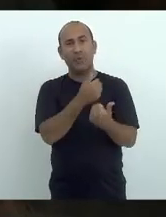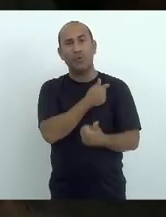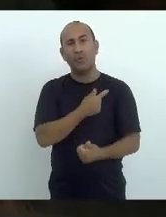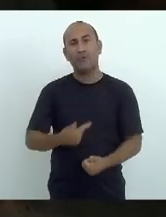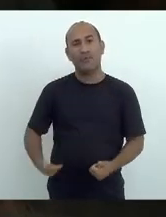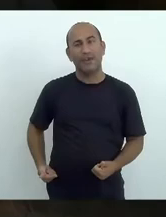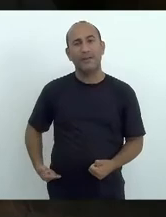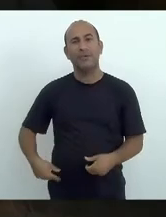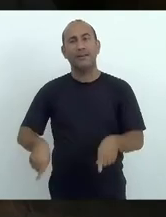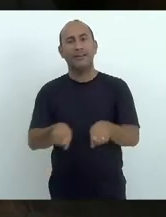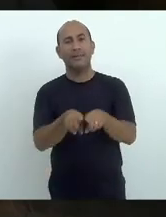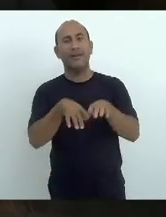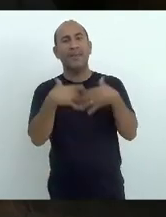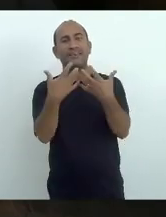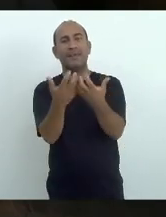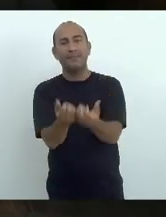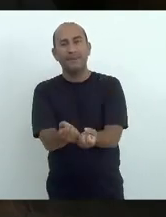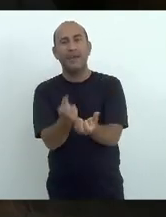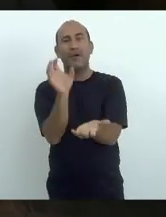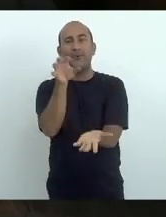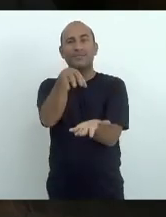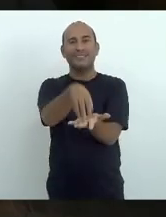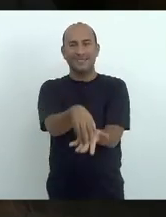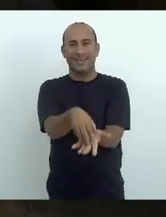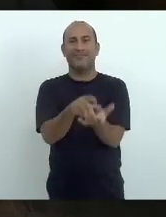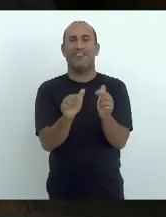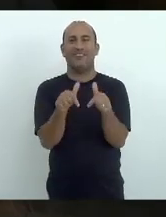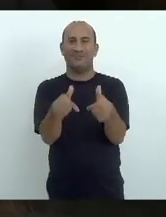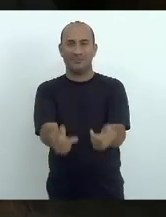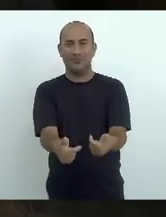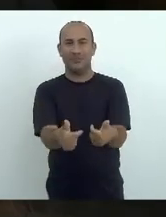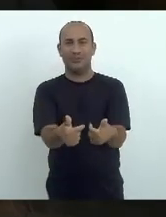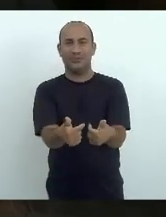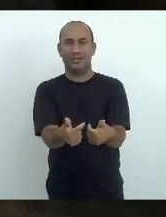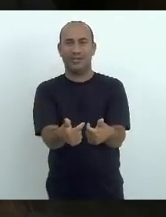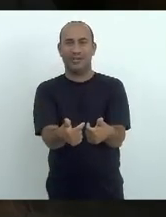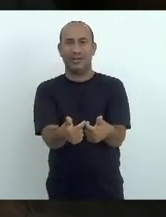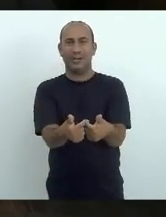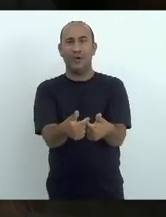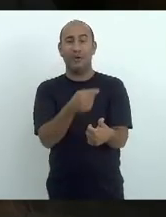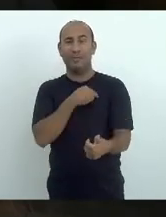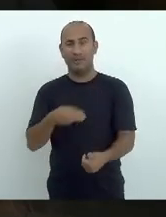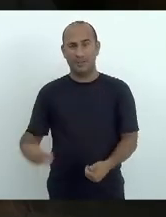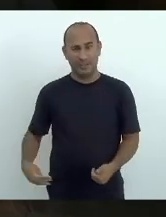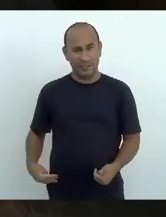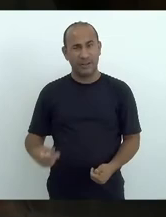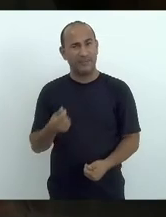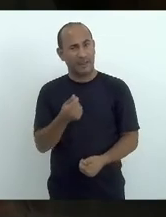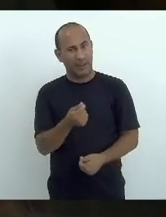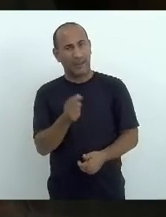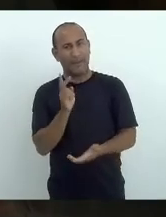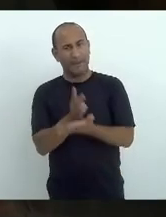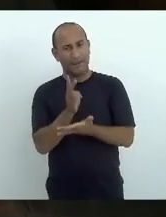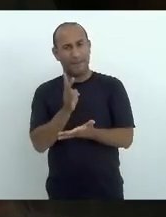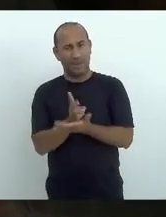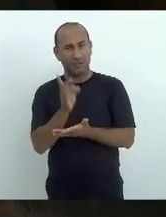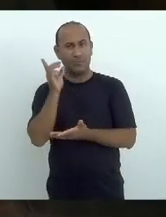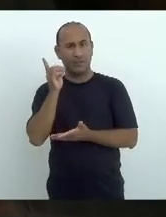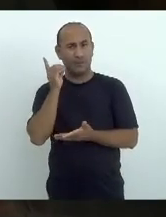e ganhou o centro da cena o ministro das Finanças, ele mesmo parlamentar, o